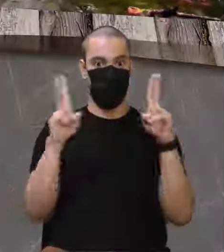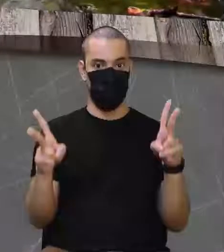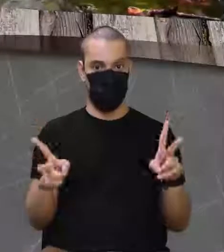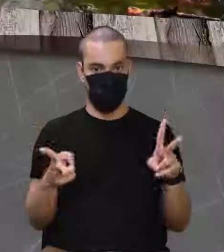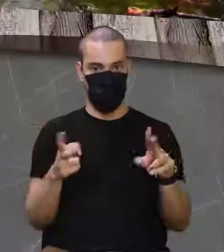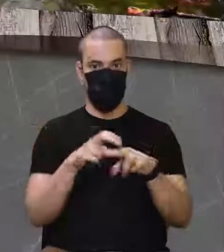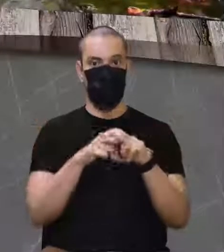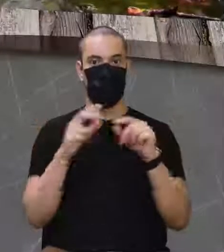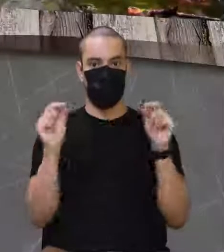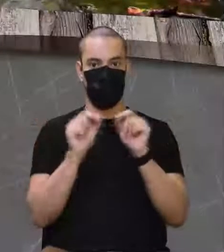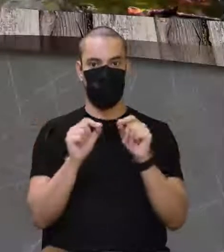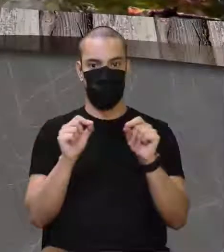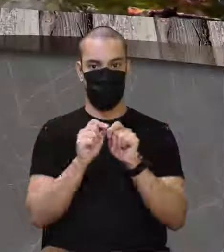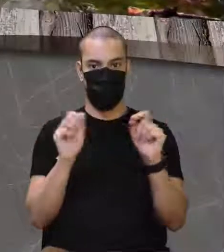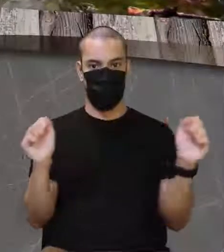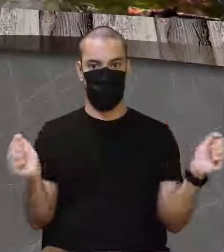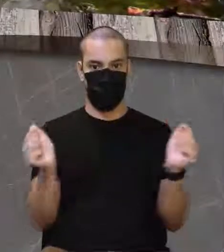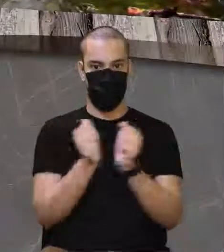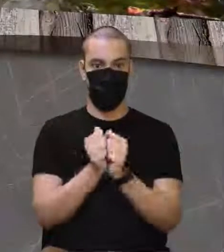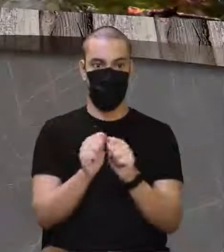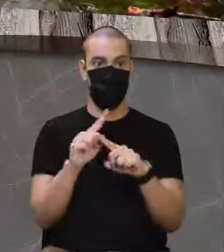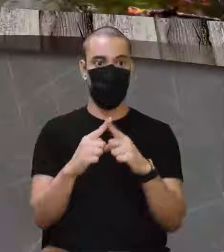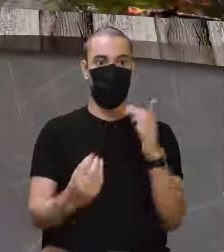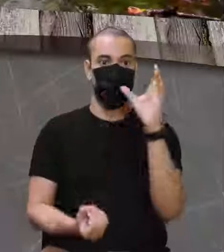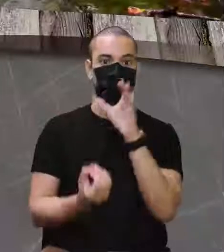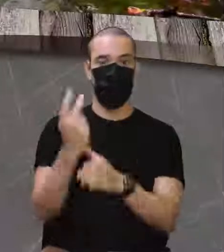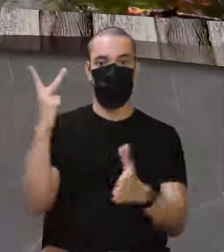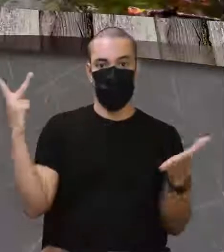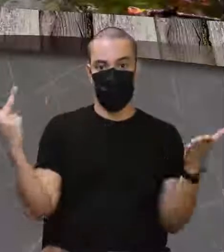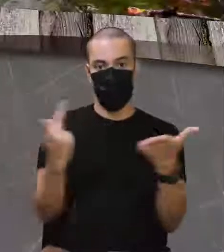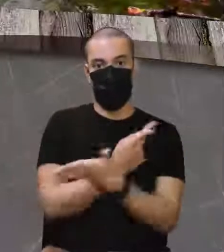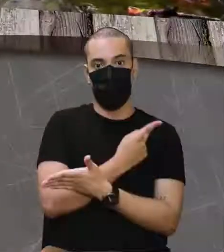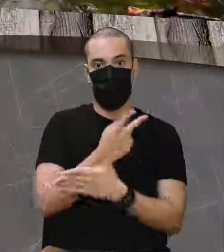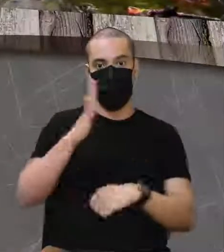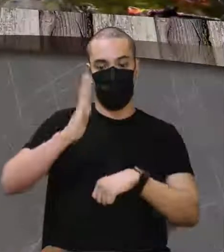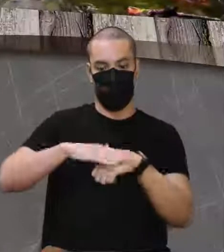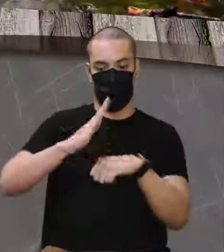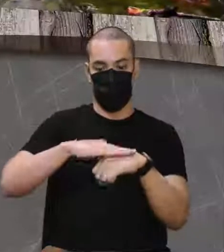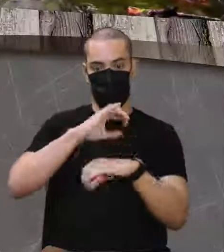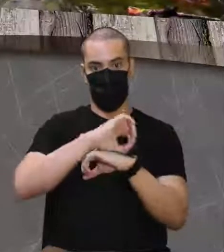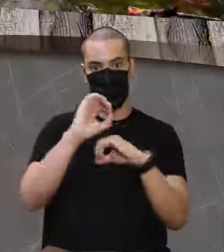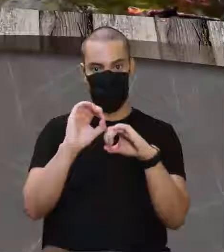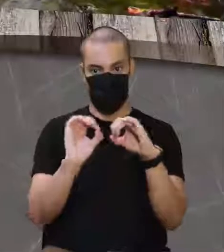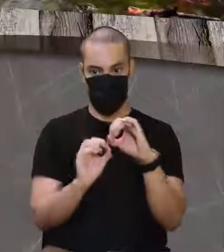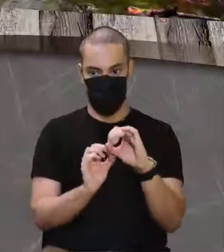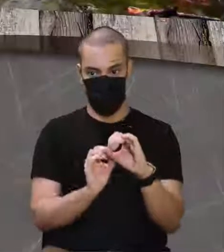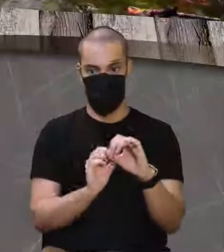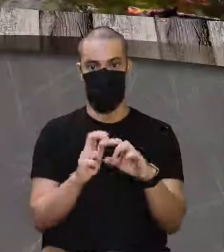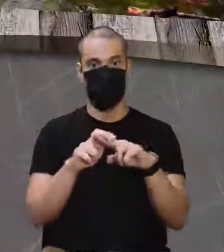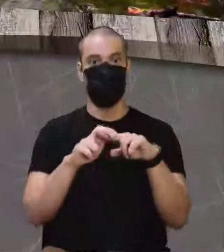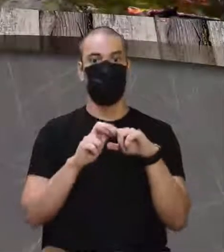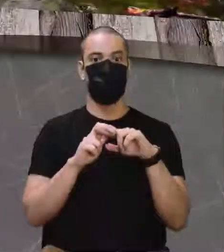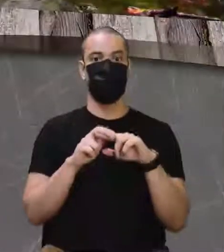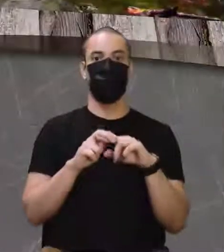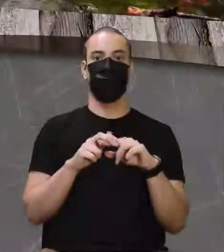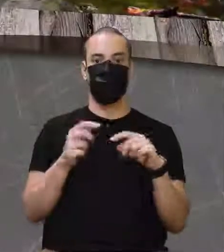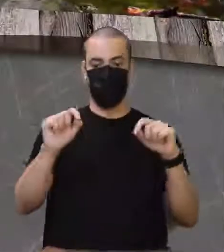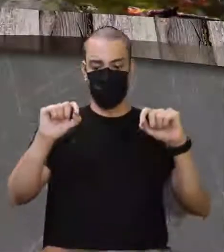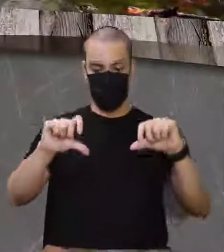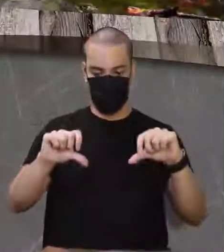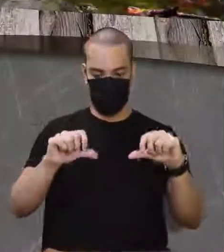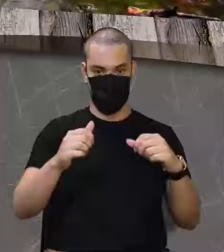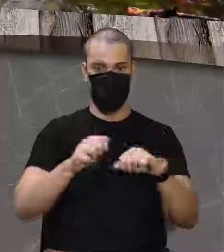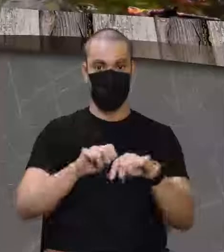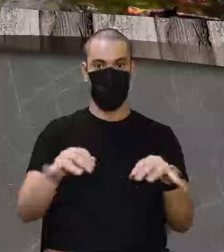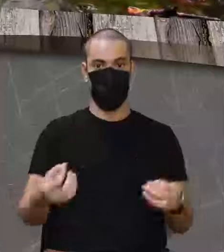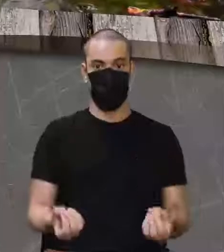um cruzamento, mas aí realizando a autofecundação. Deixou esses indivíduos ali, aquelas sementinhas